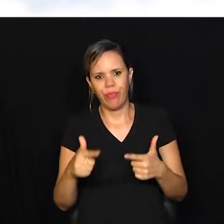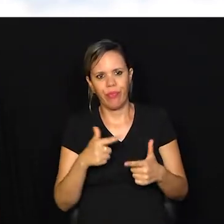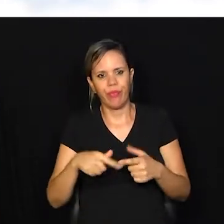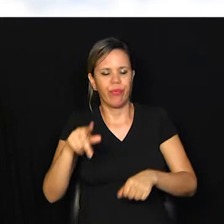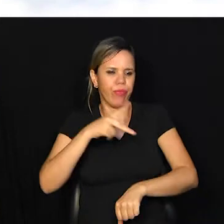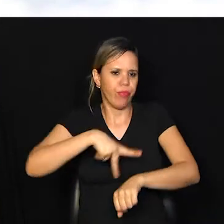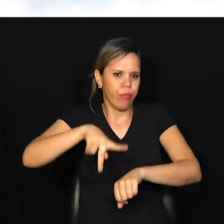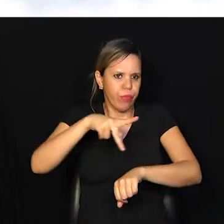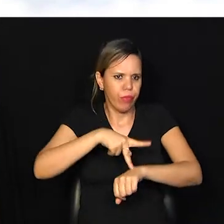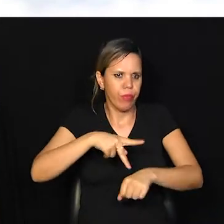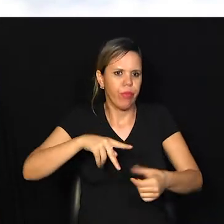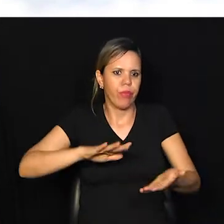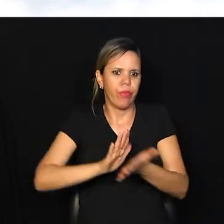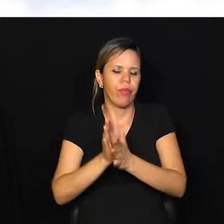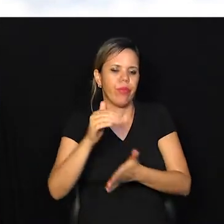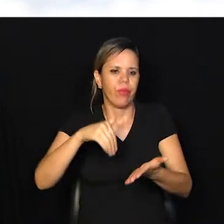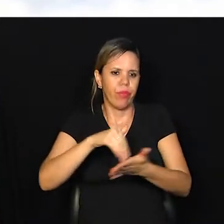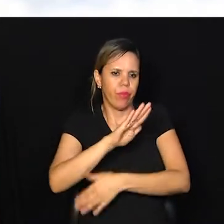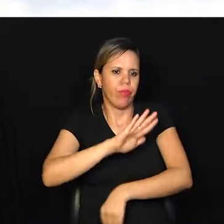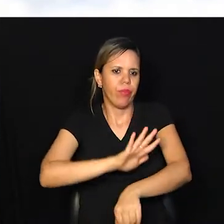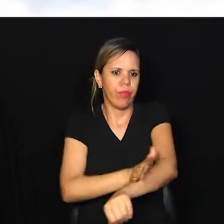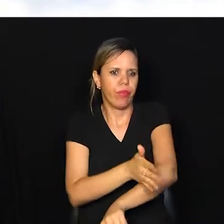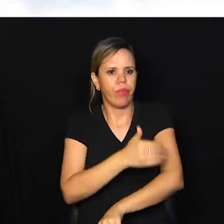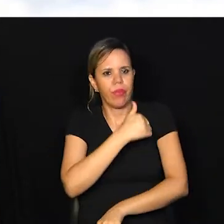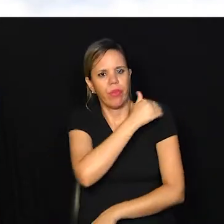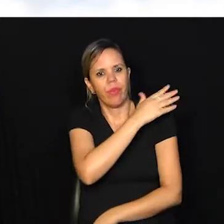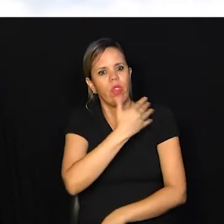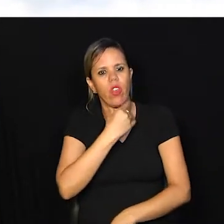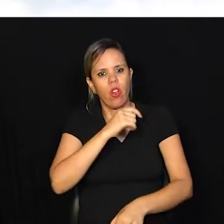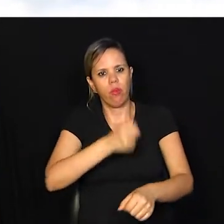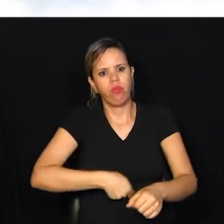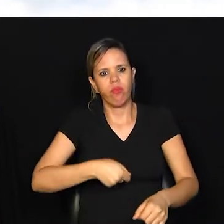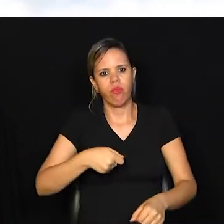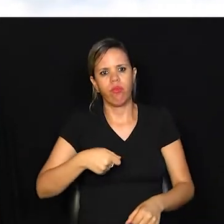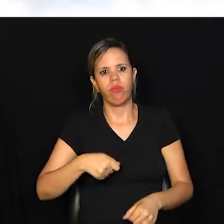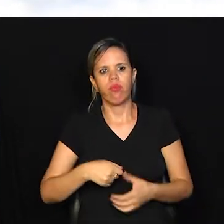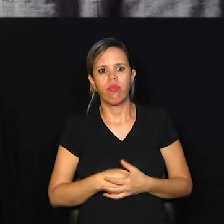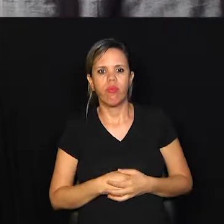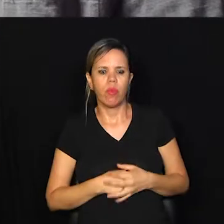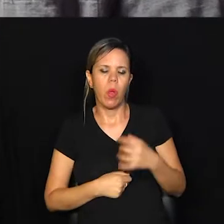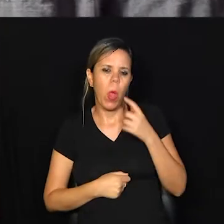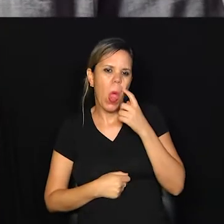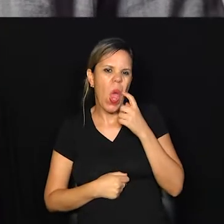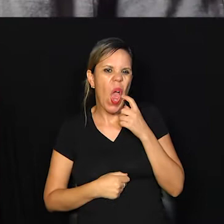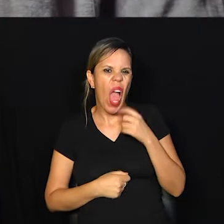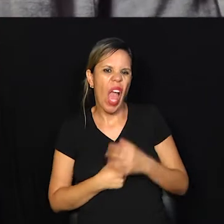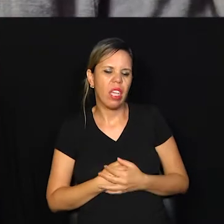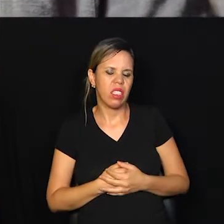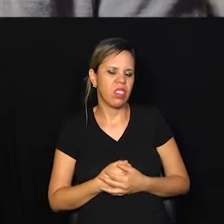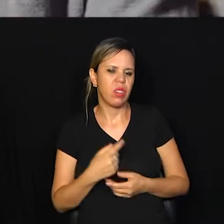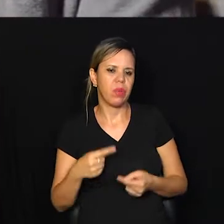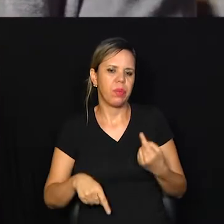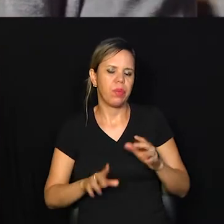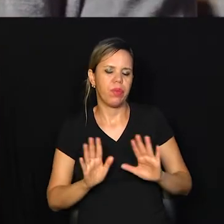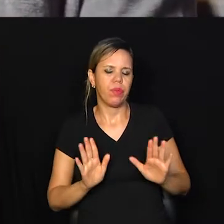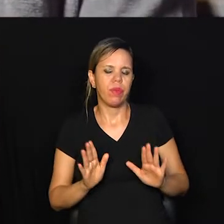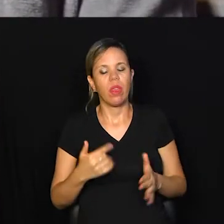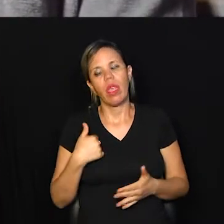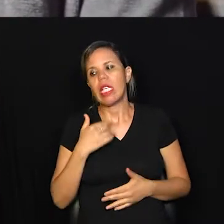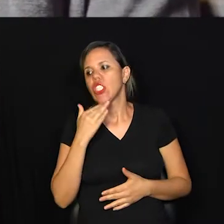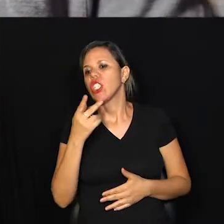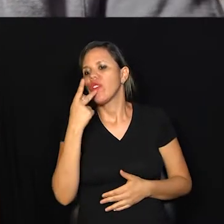país excludente, racista, machista, homofóbico e injusto. Não adianta você,